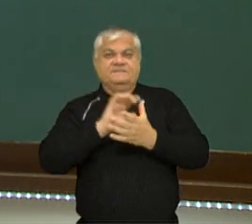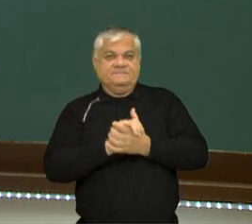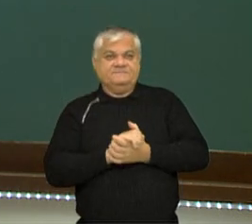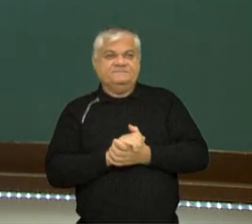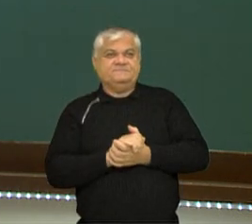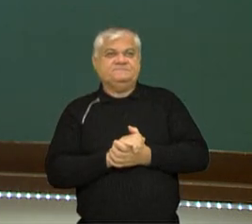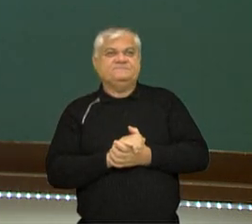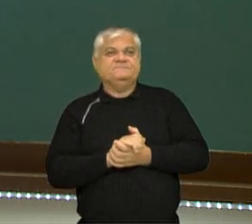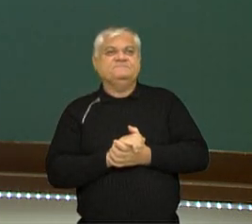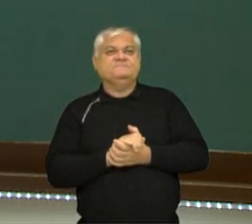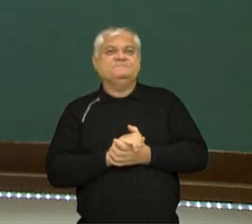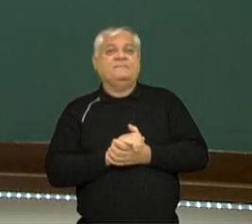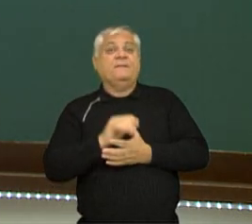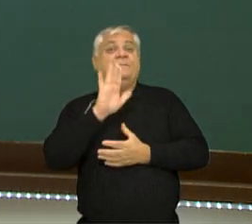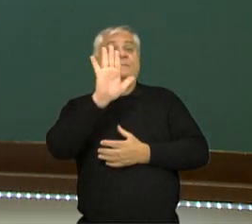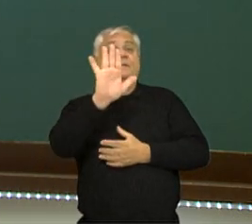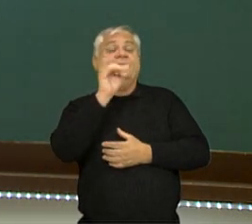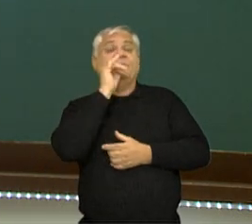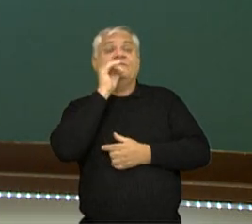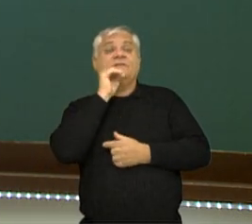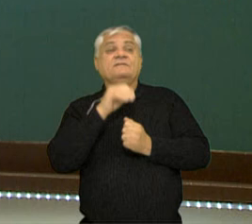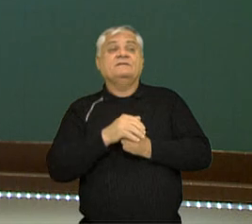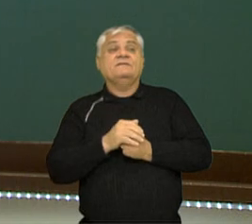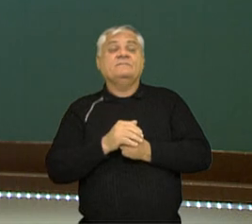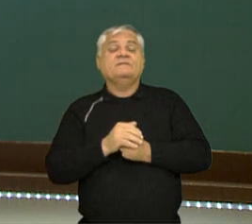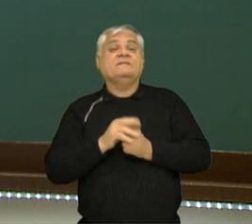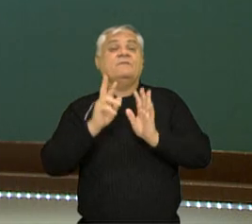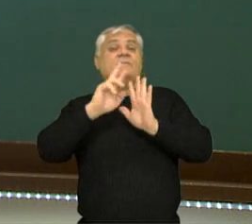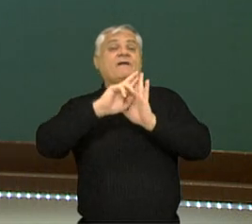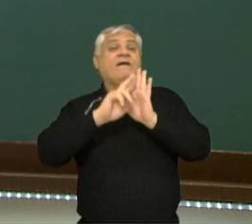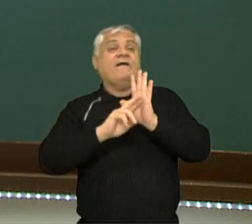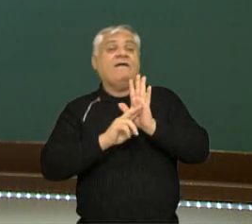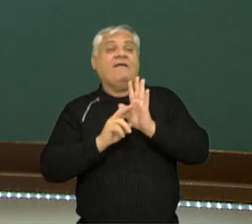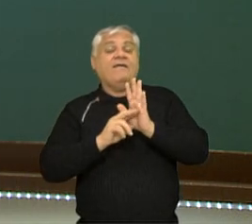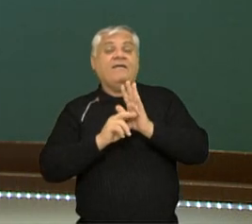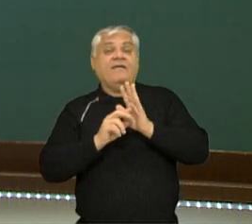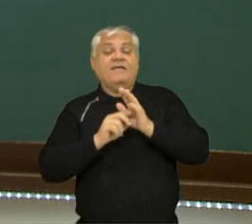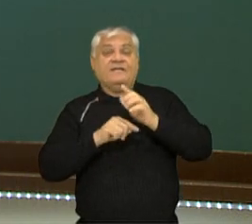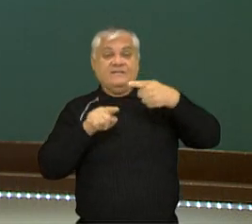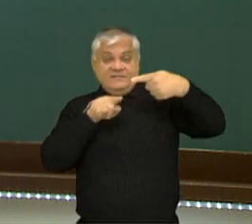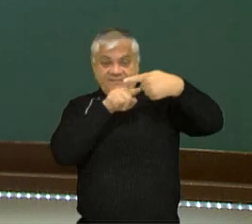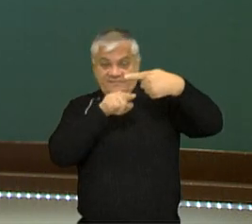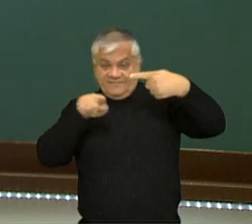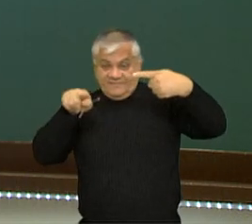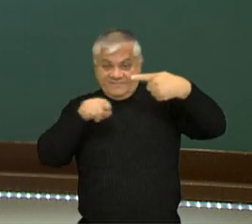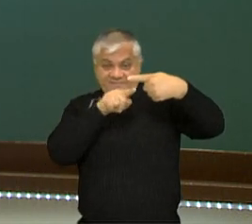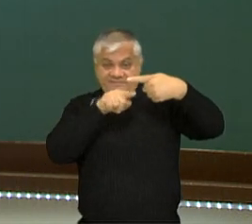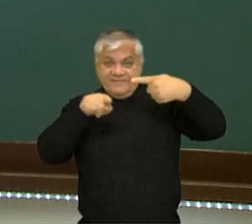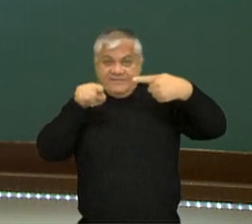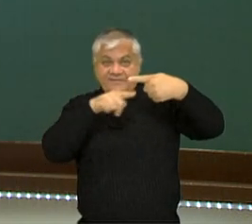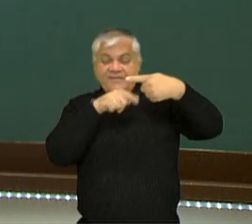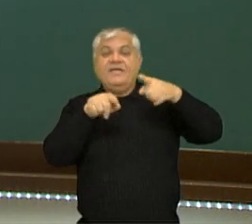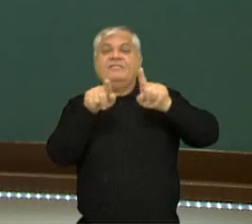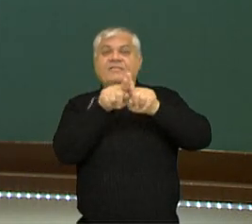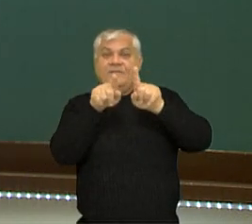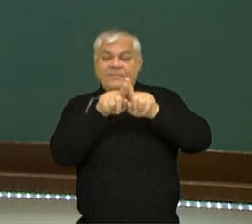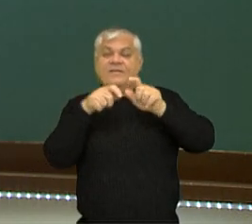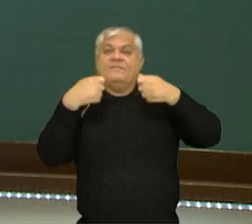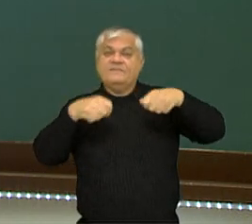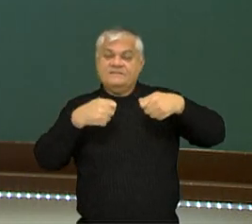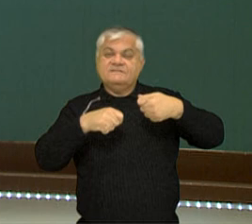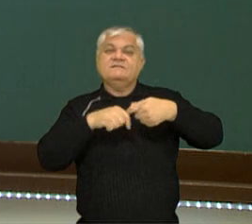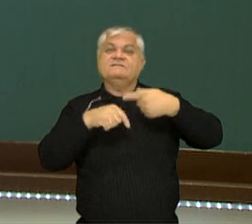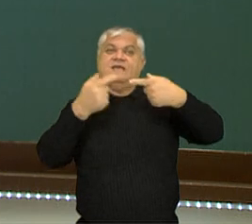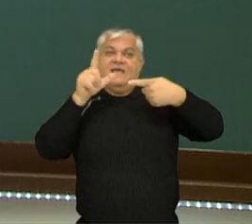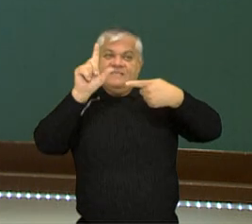potência. Mas existe uma regra que diz que todos esses termos aqui dentro também estão elevados